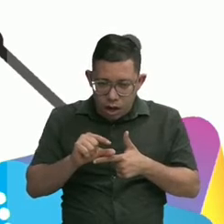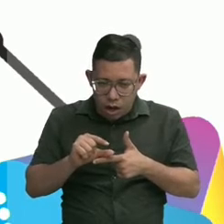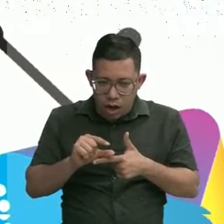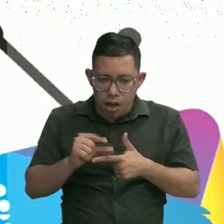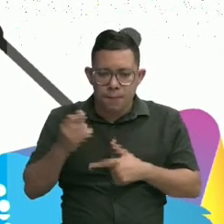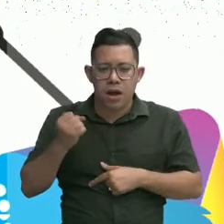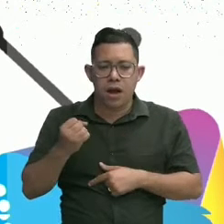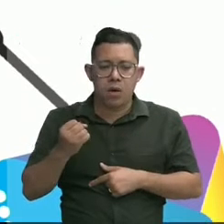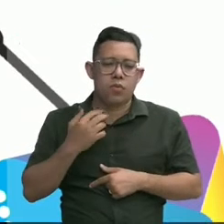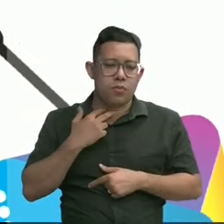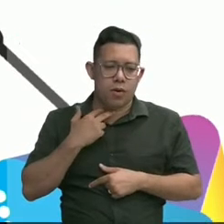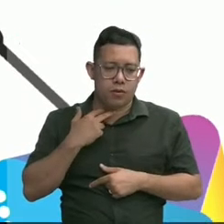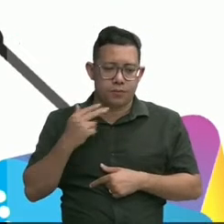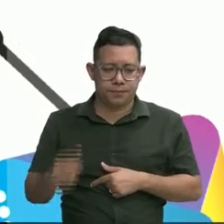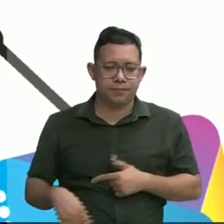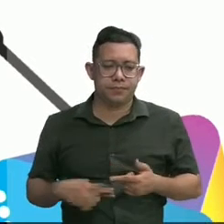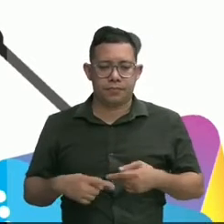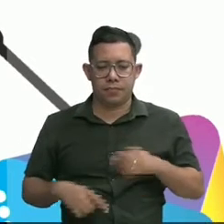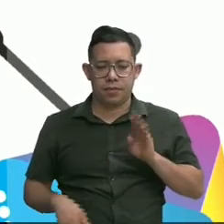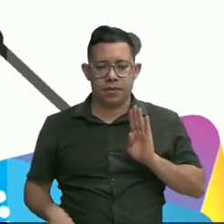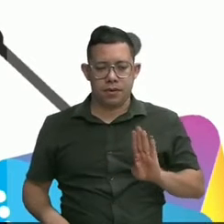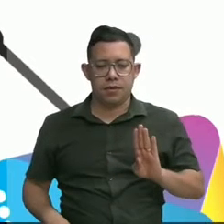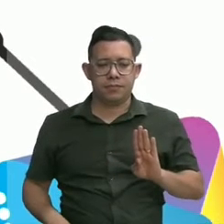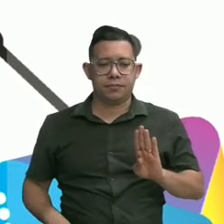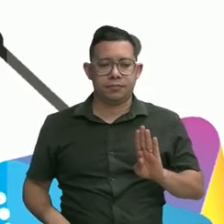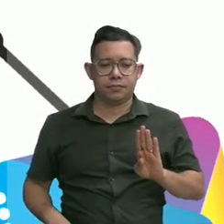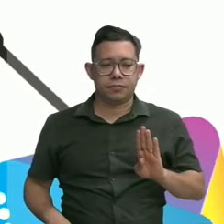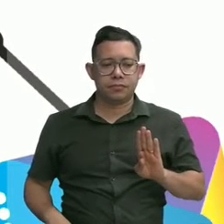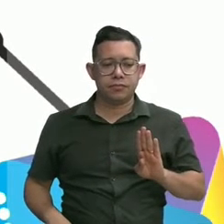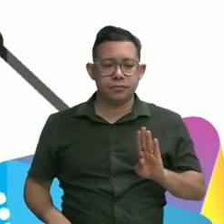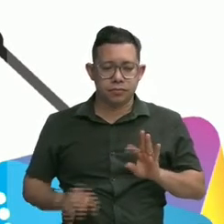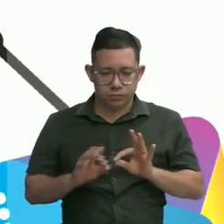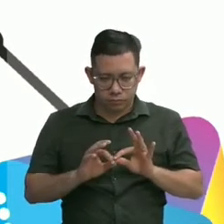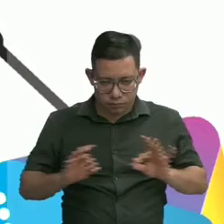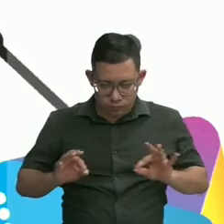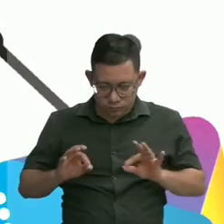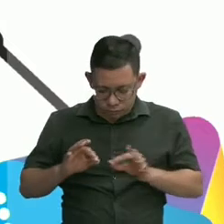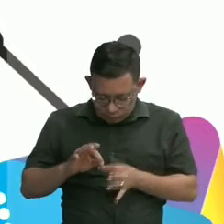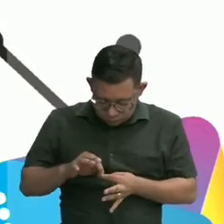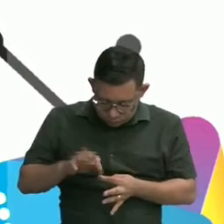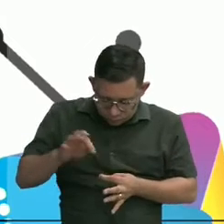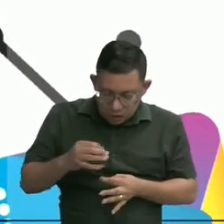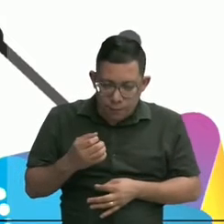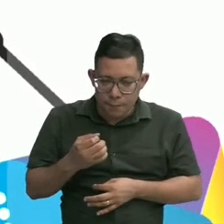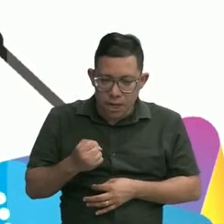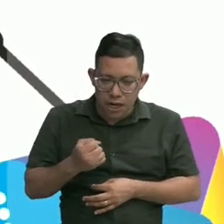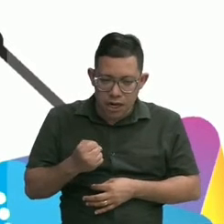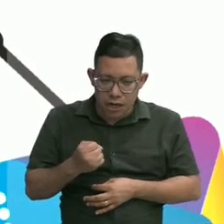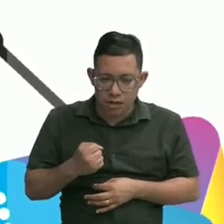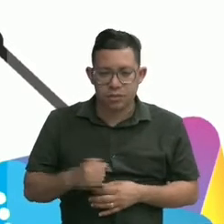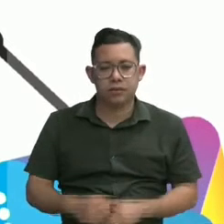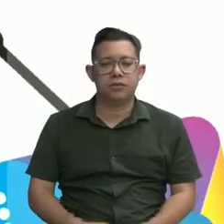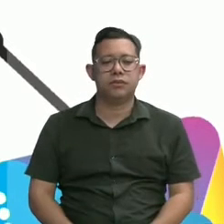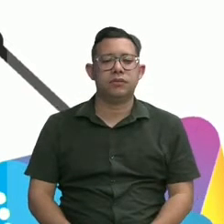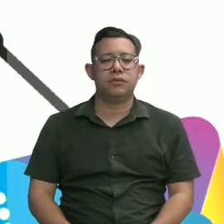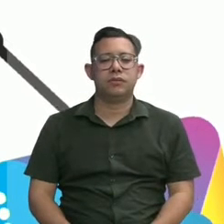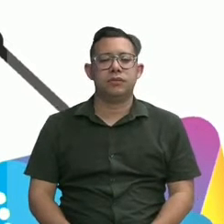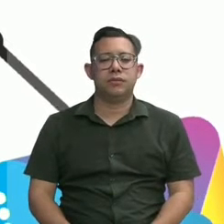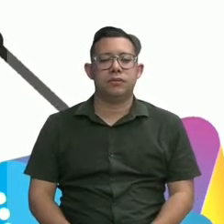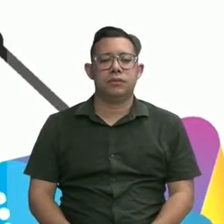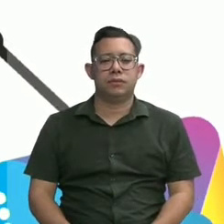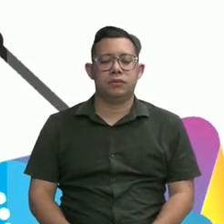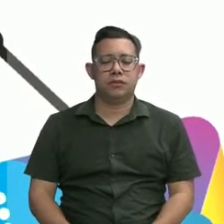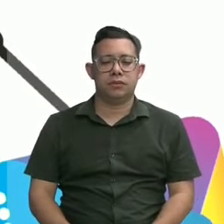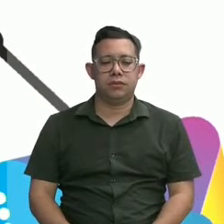utilizada letra B calcule as dimensões da área em branco quando a área da parte vermelha por